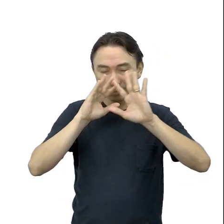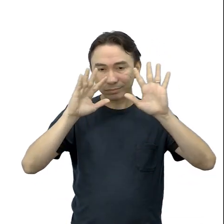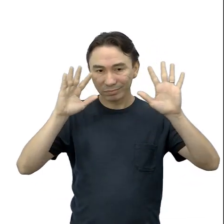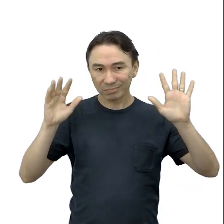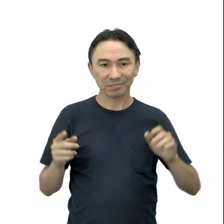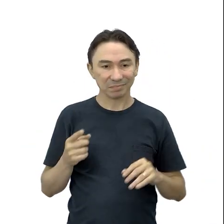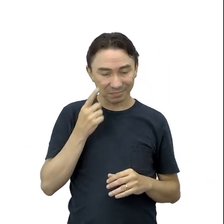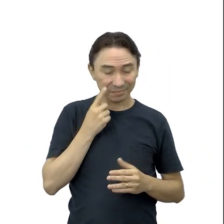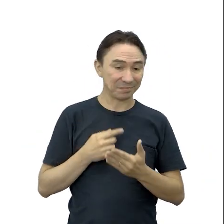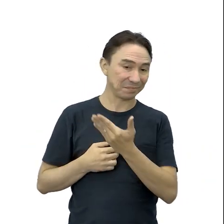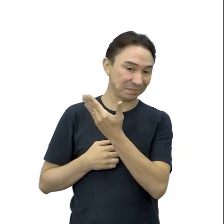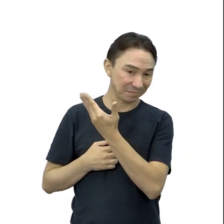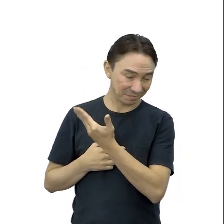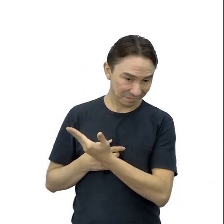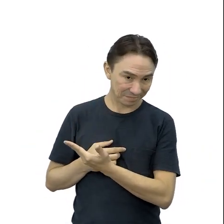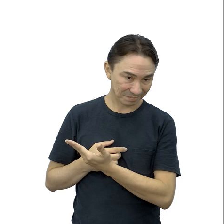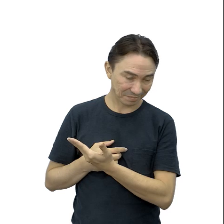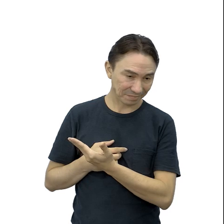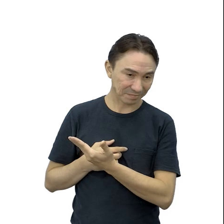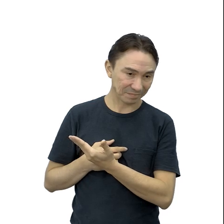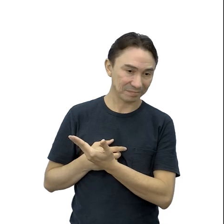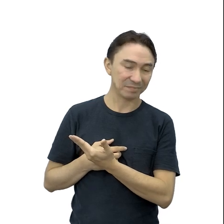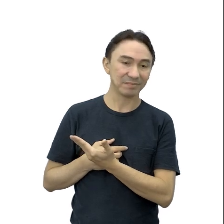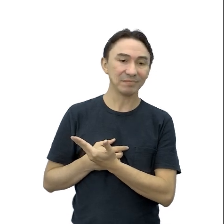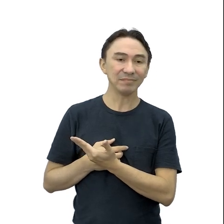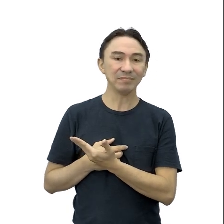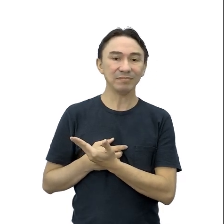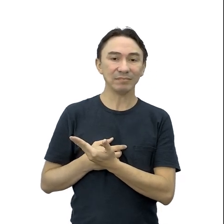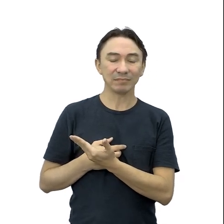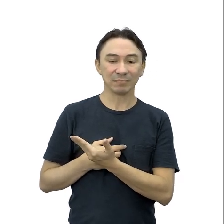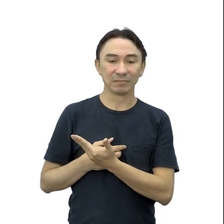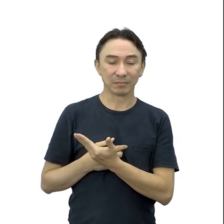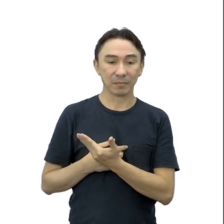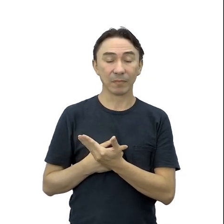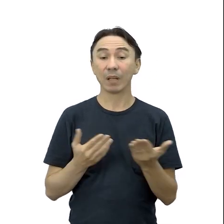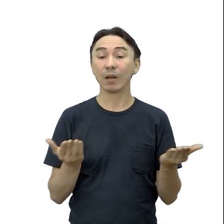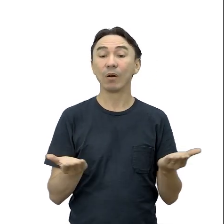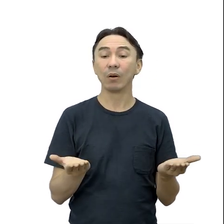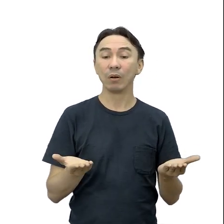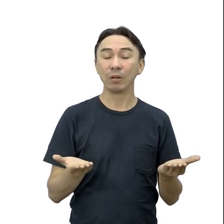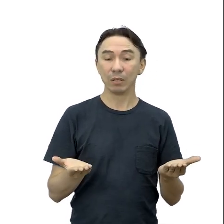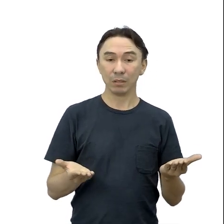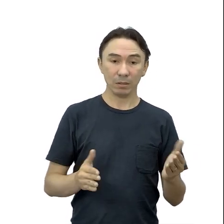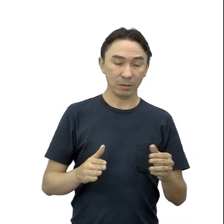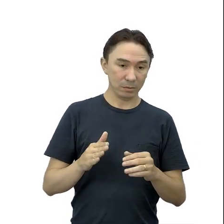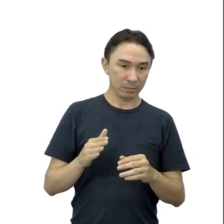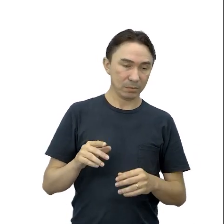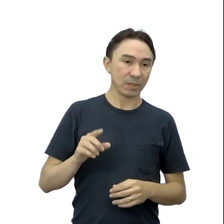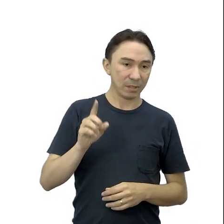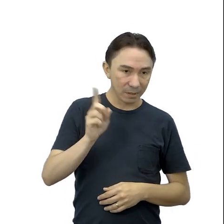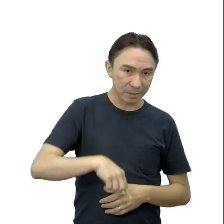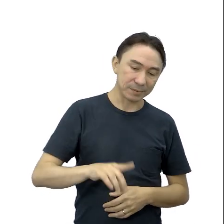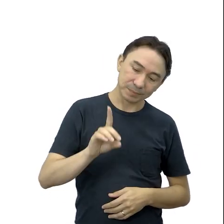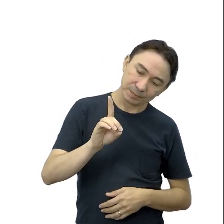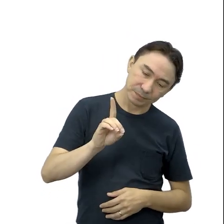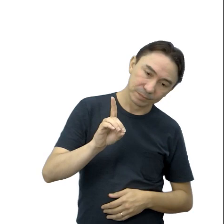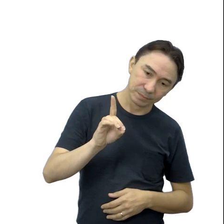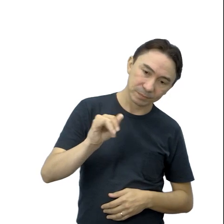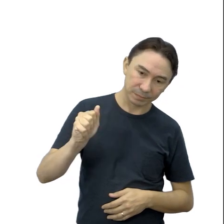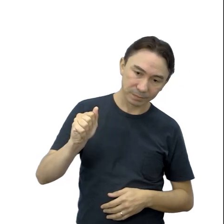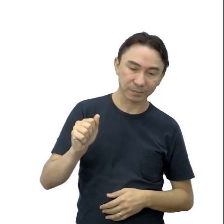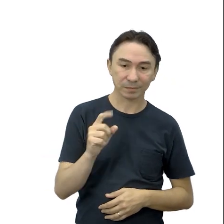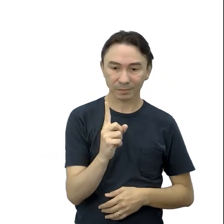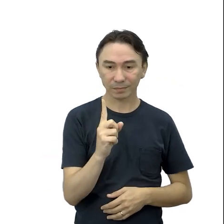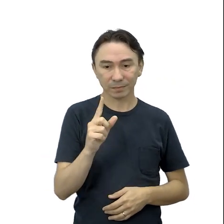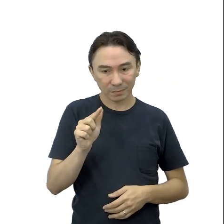Vocês estão assistindo essa tarde, esse momento de estudos, no dia 17, que ela vai ao ar para